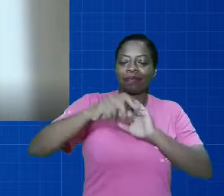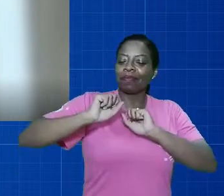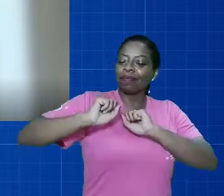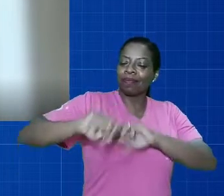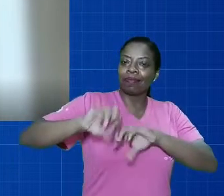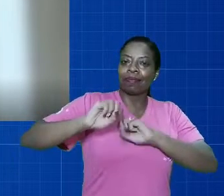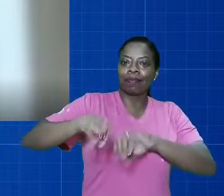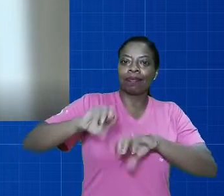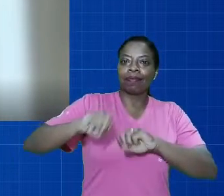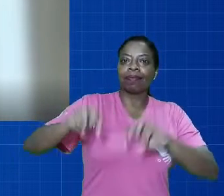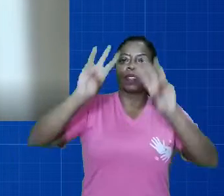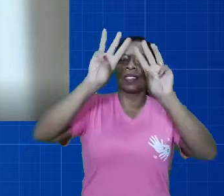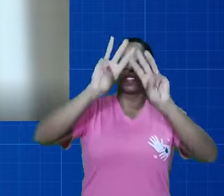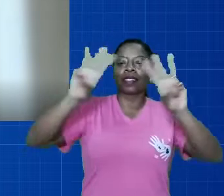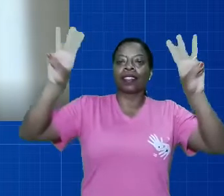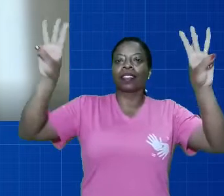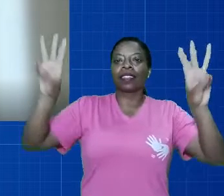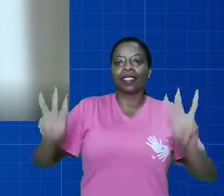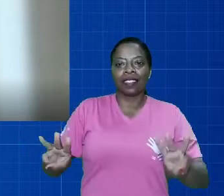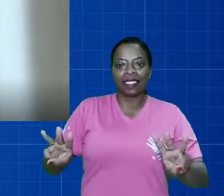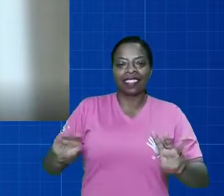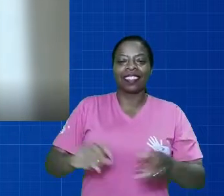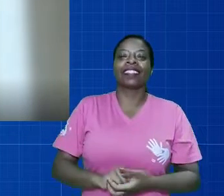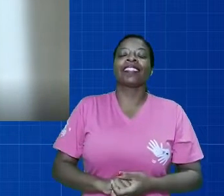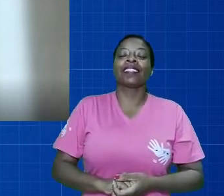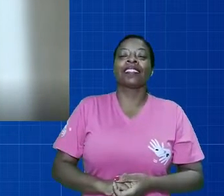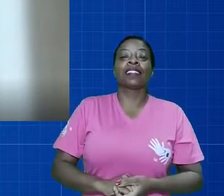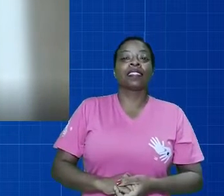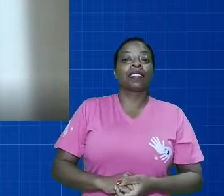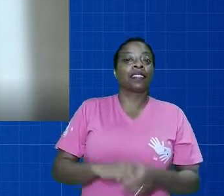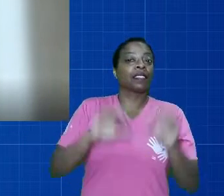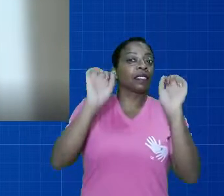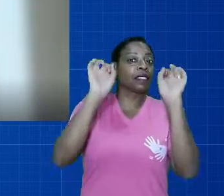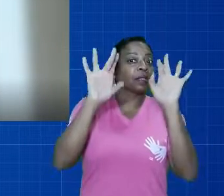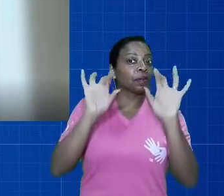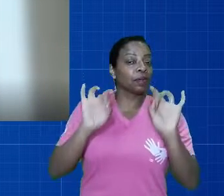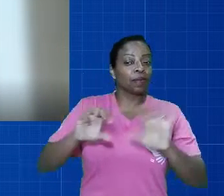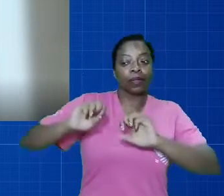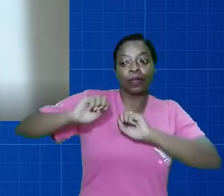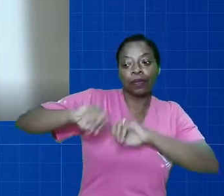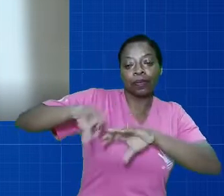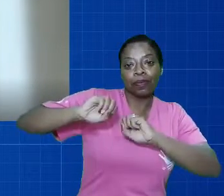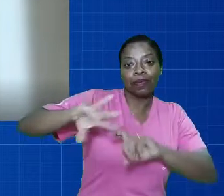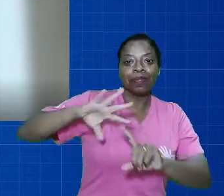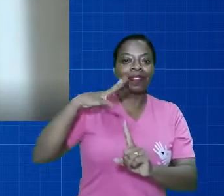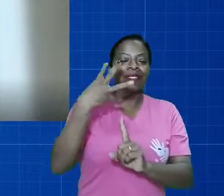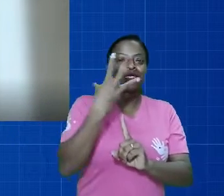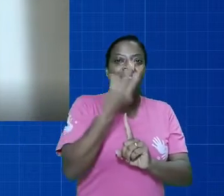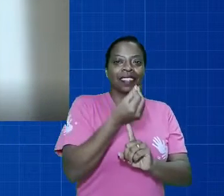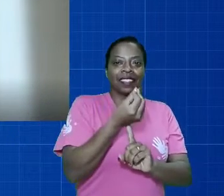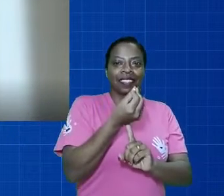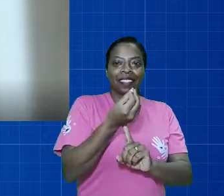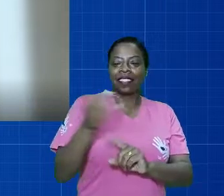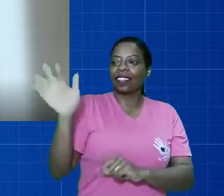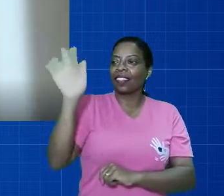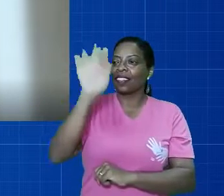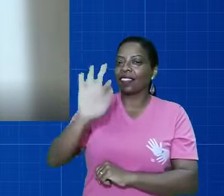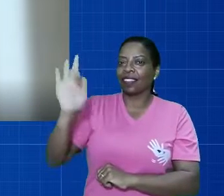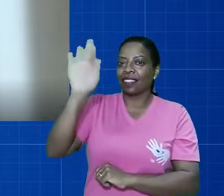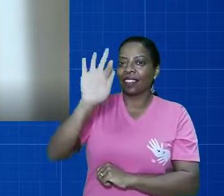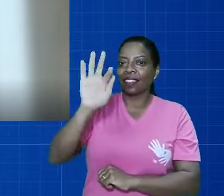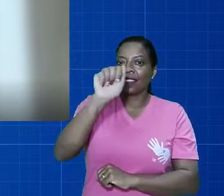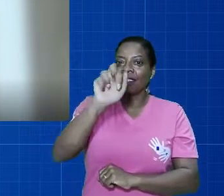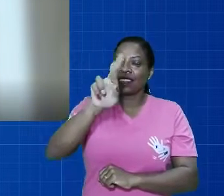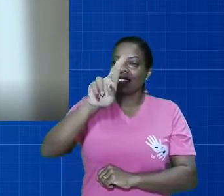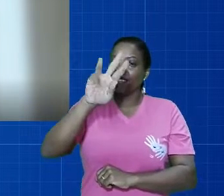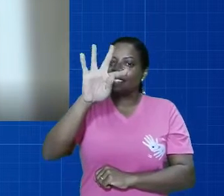da Educação pela Universidade Federal do Paraná. Especialista em ensino de arte pela Faculdade